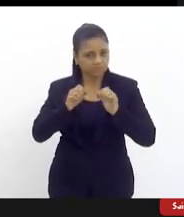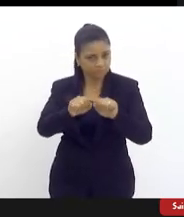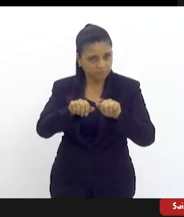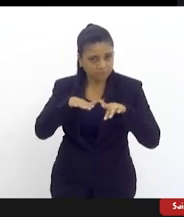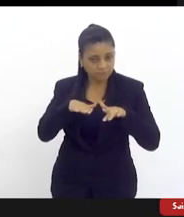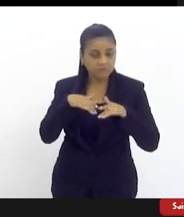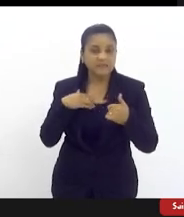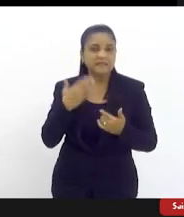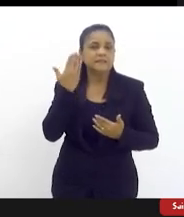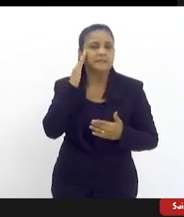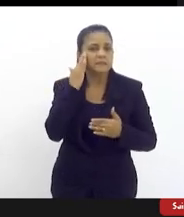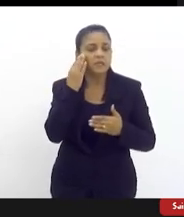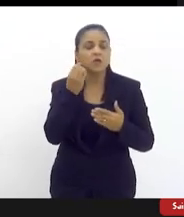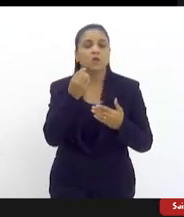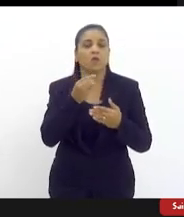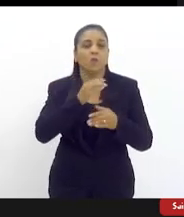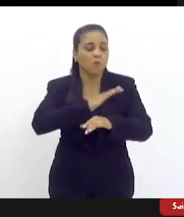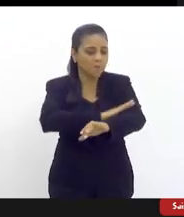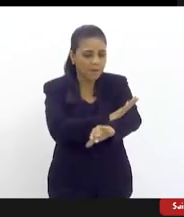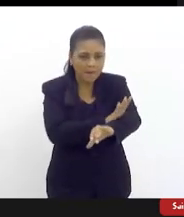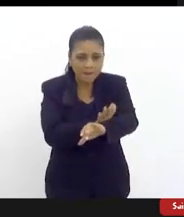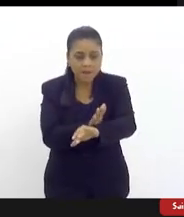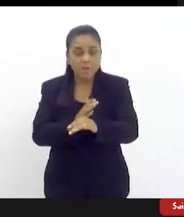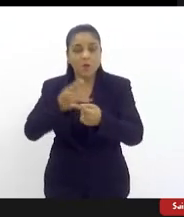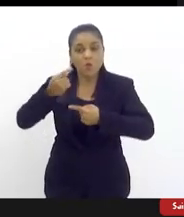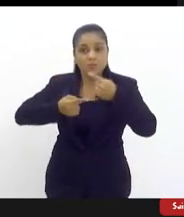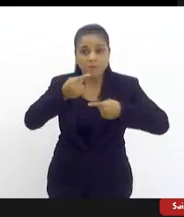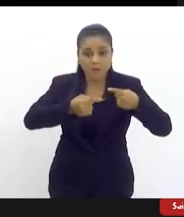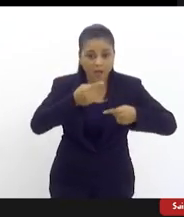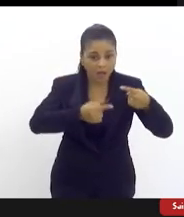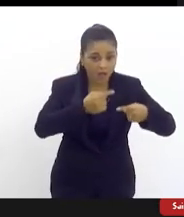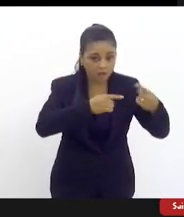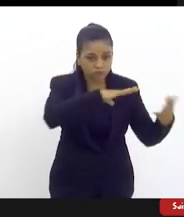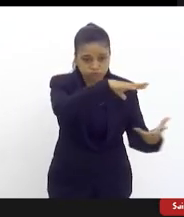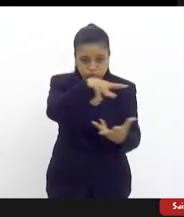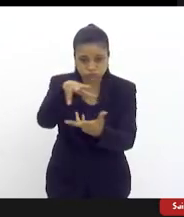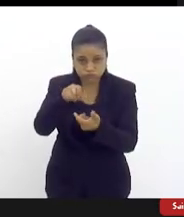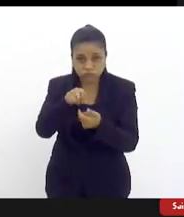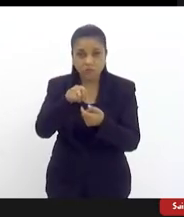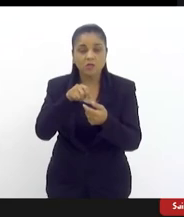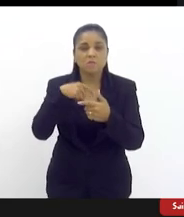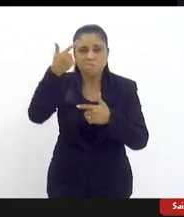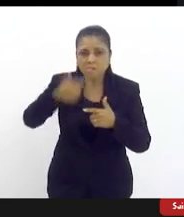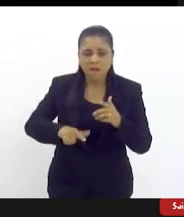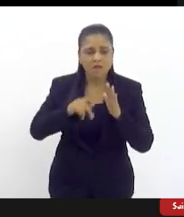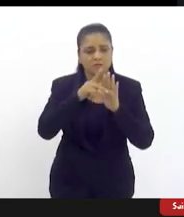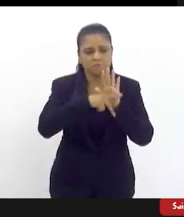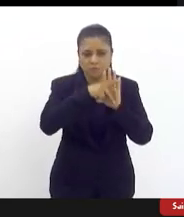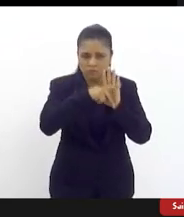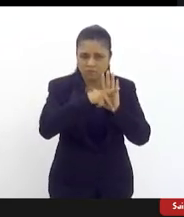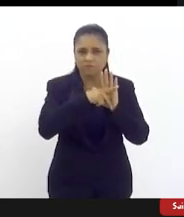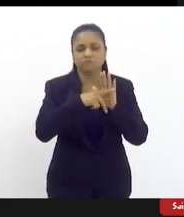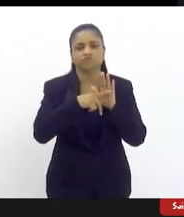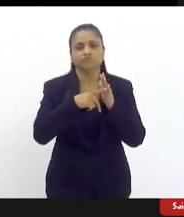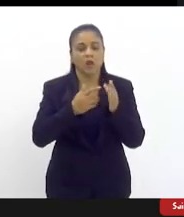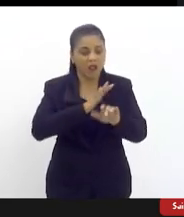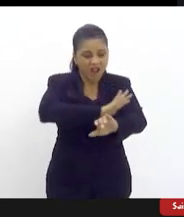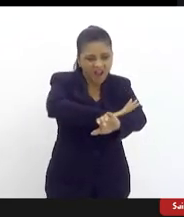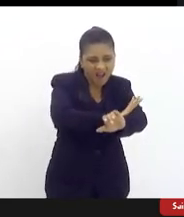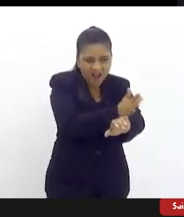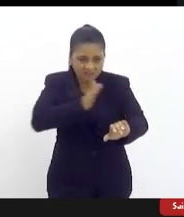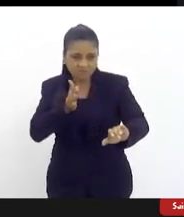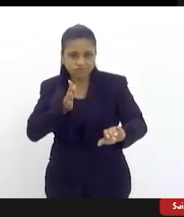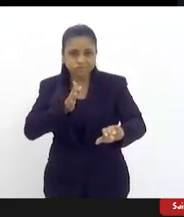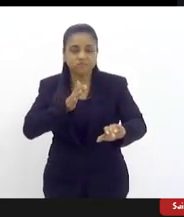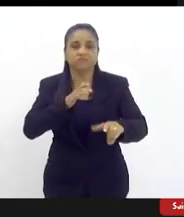ponto específico, mas sim como um debate global, e que mais projetos, que mais iniciativas antirracistas, que